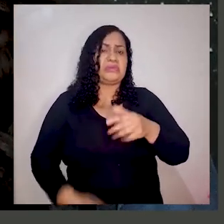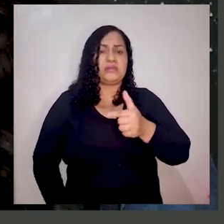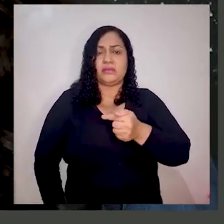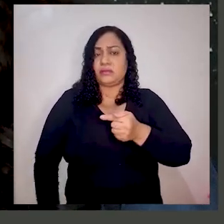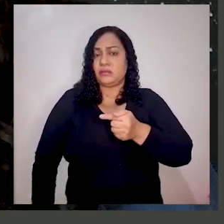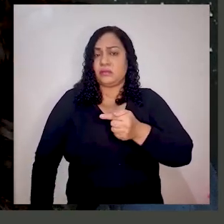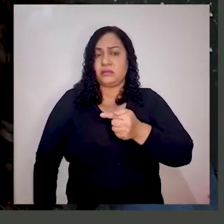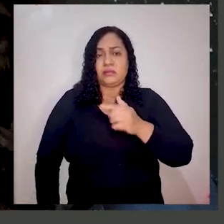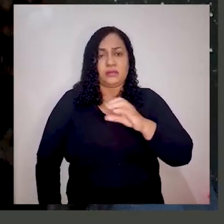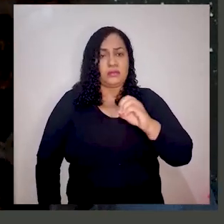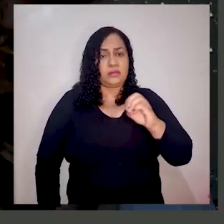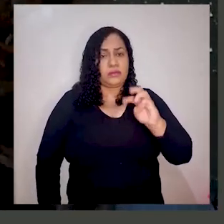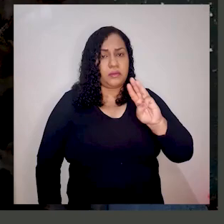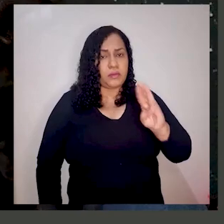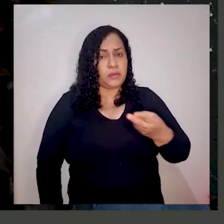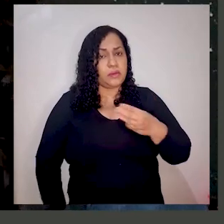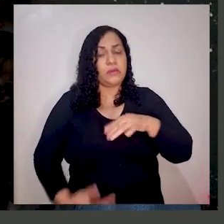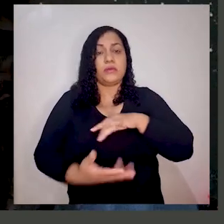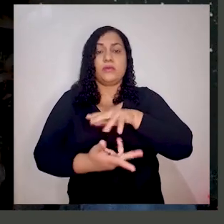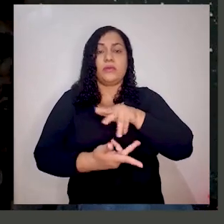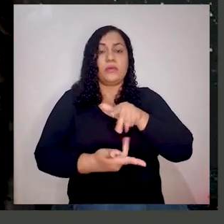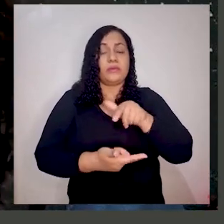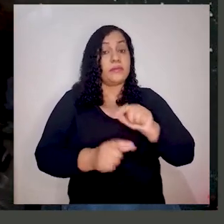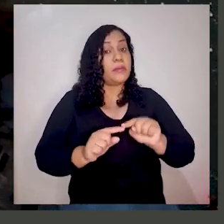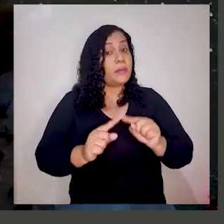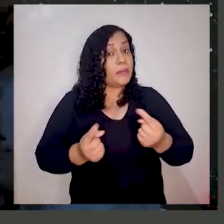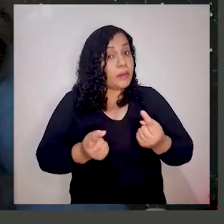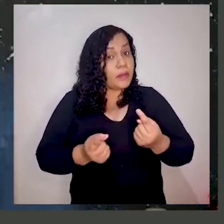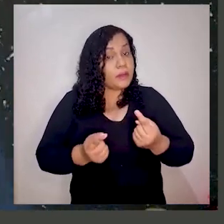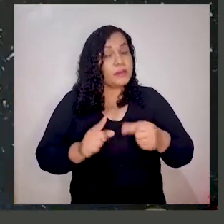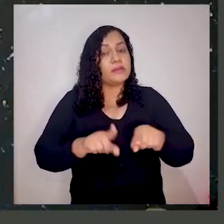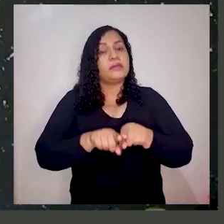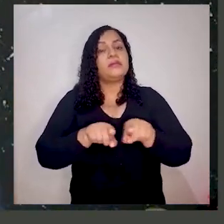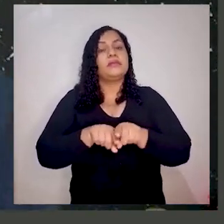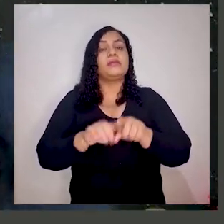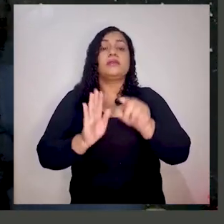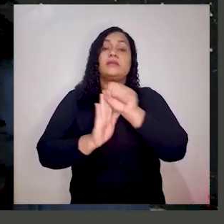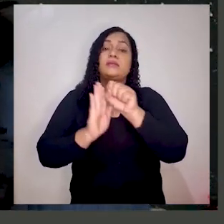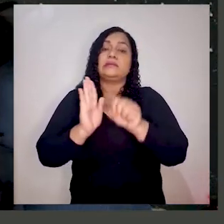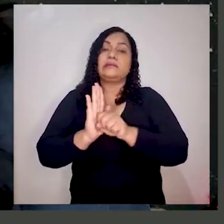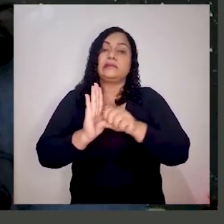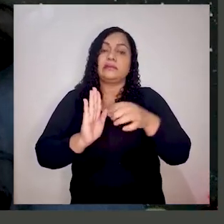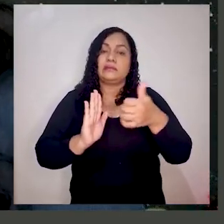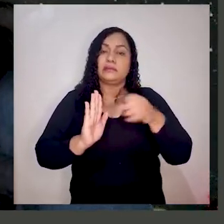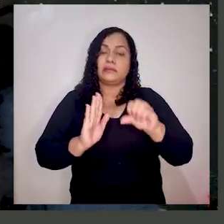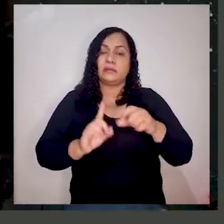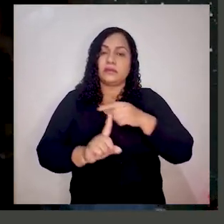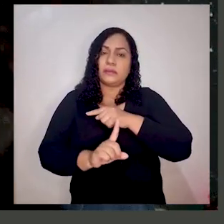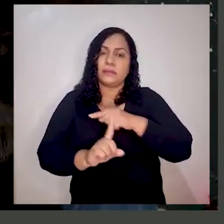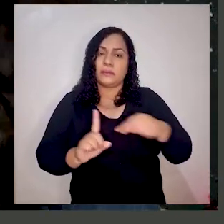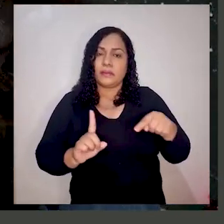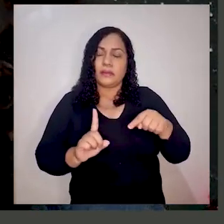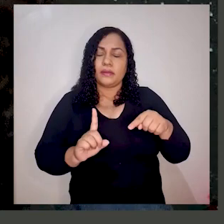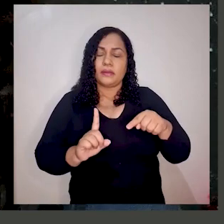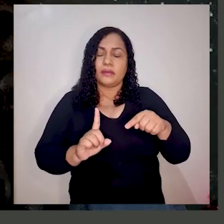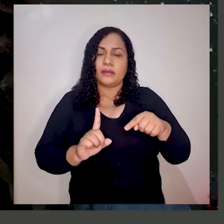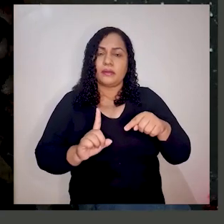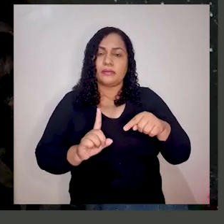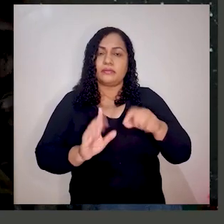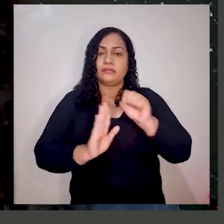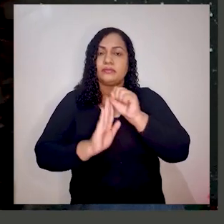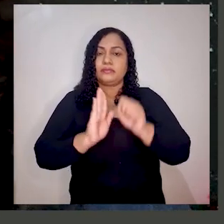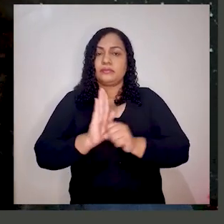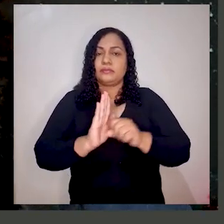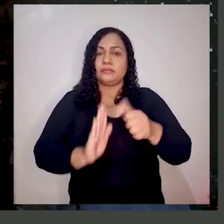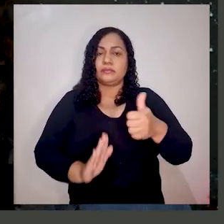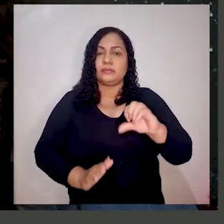nem de 700 milhões no mundo inteiro, né? Só que aí, nesse mesmo século XIX, só que na metade dele, na segunda